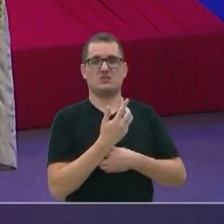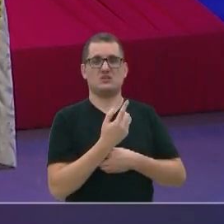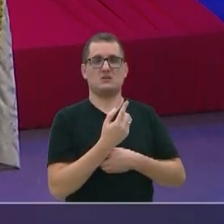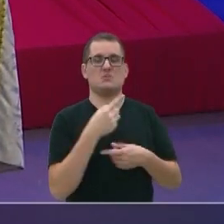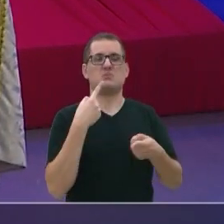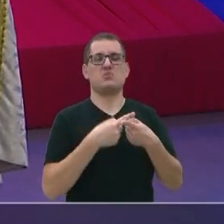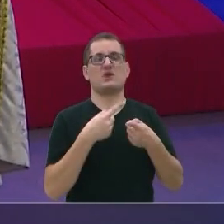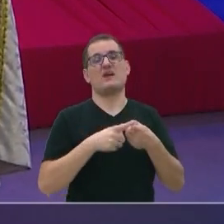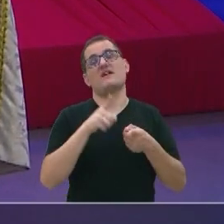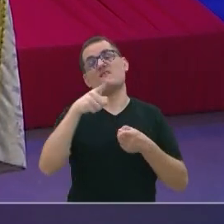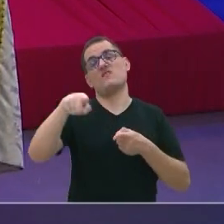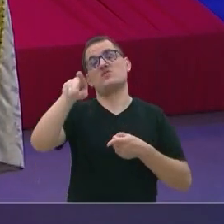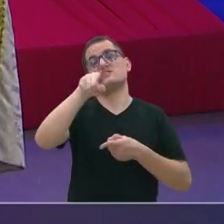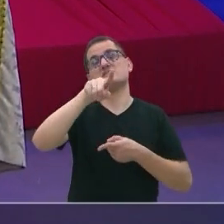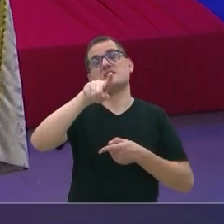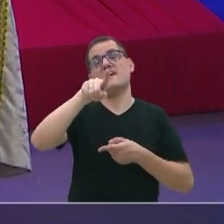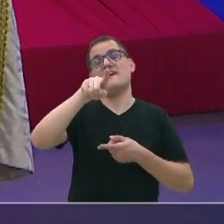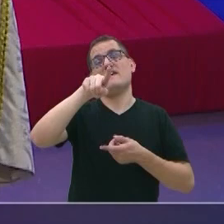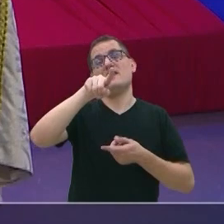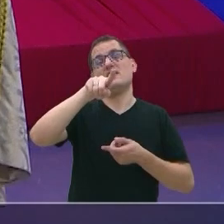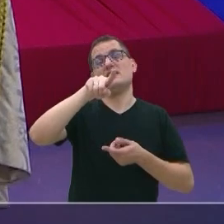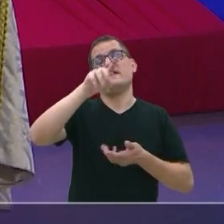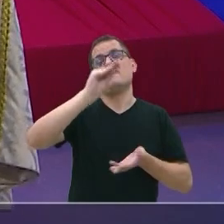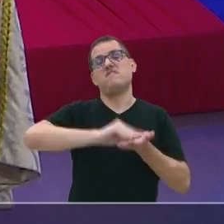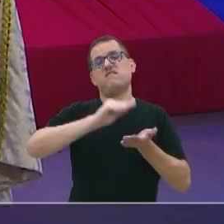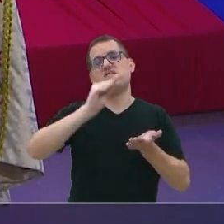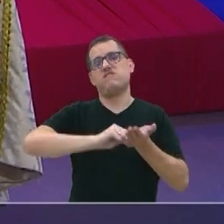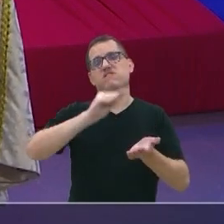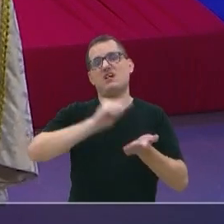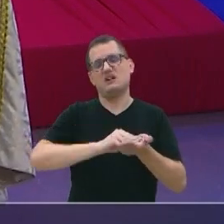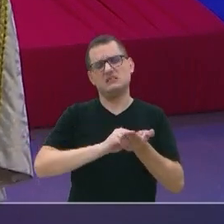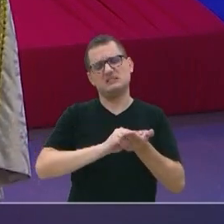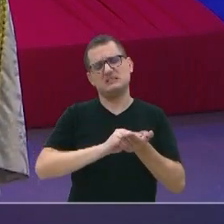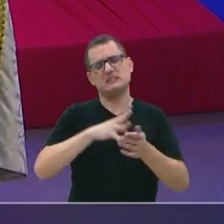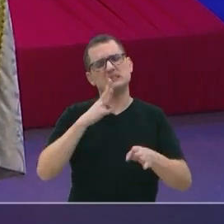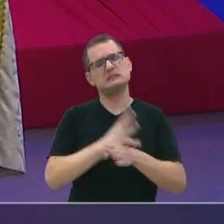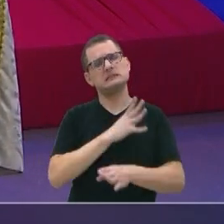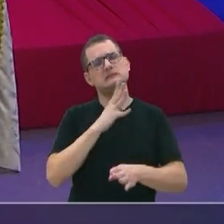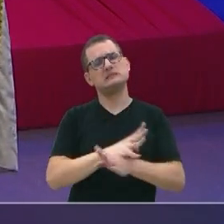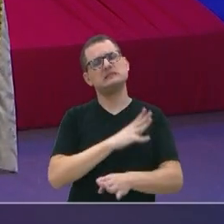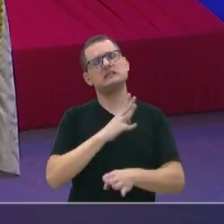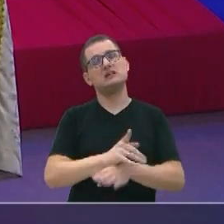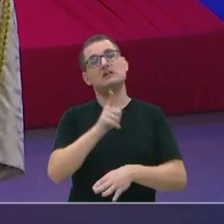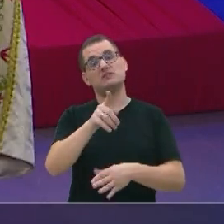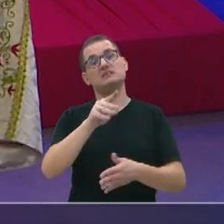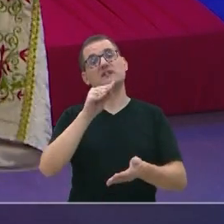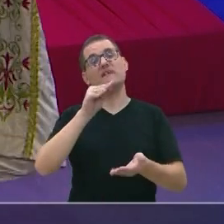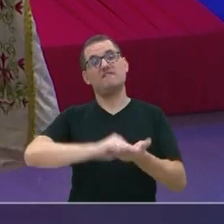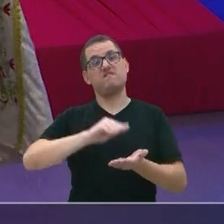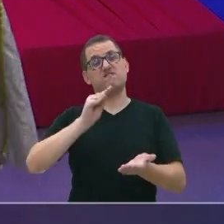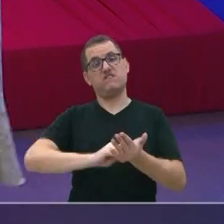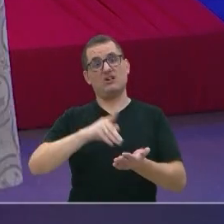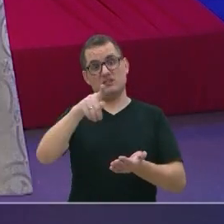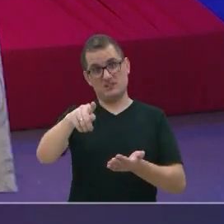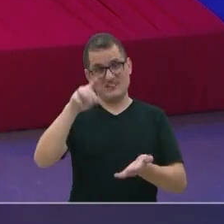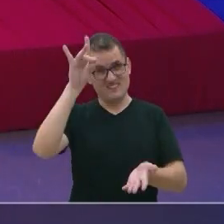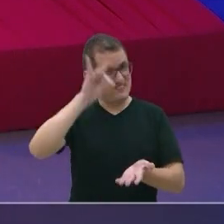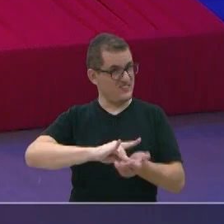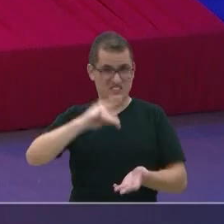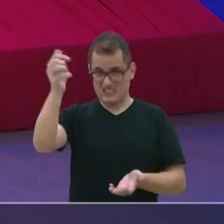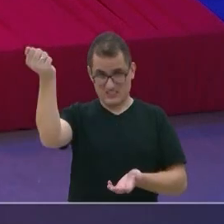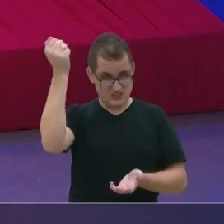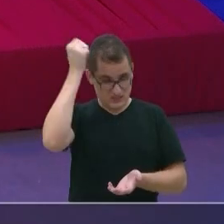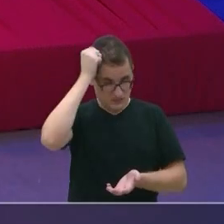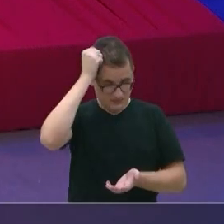sua falta de resiliência, por conta da sua falta de arrependimento. Então